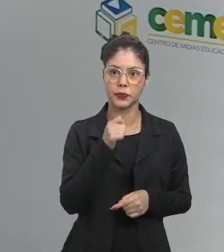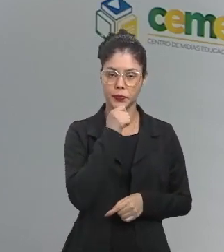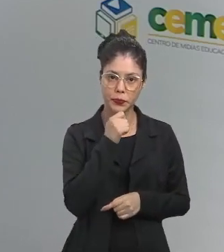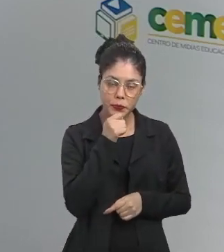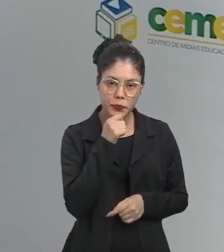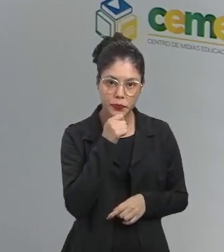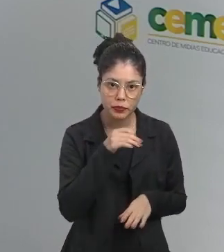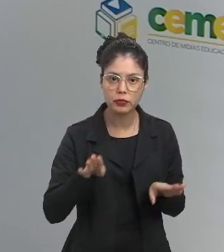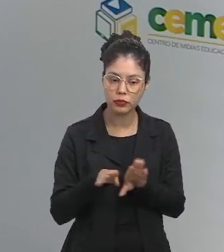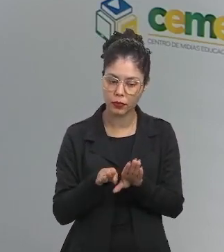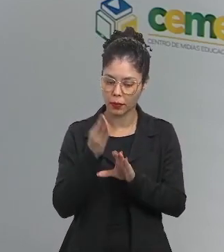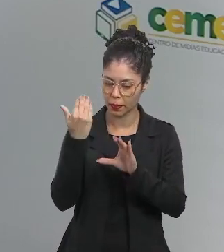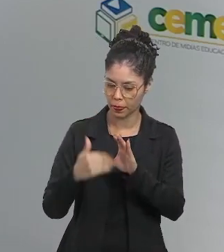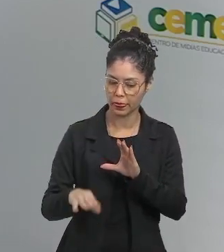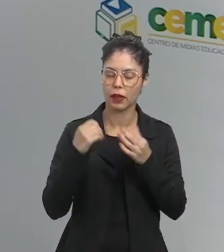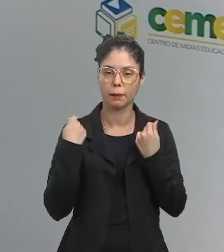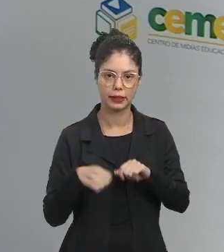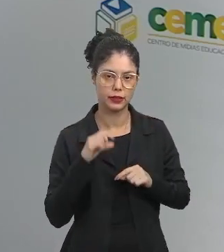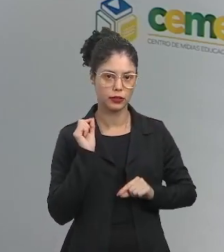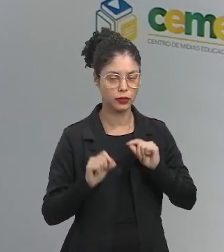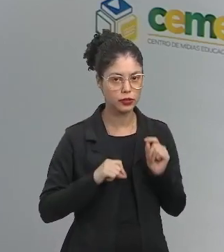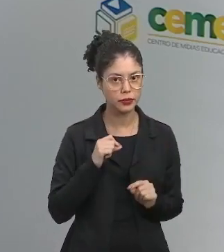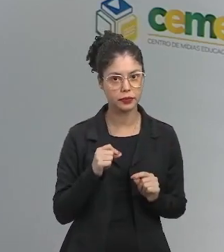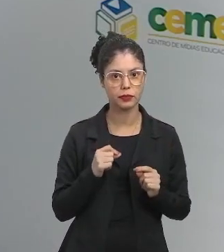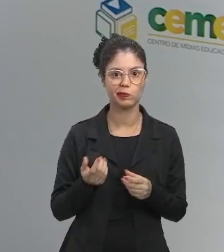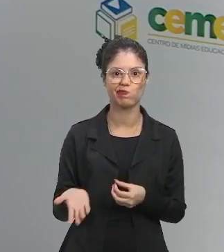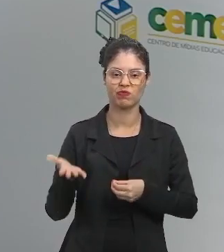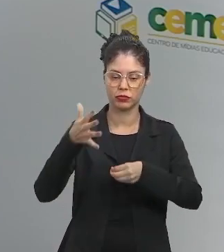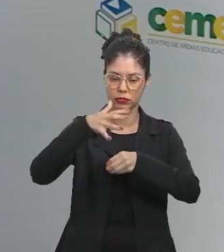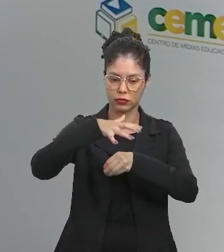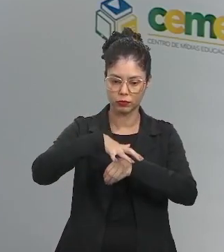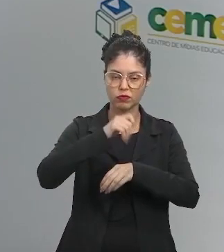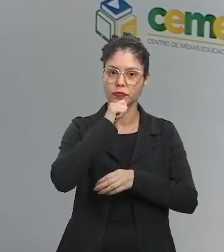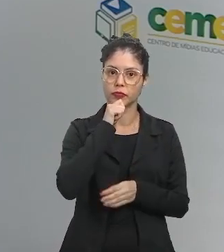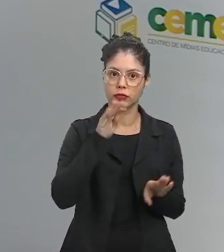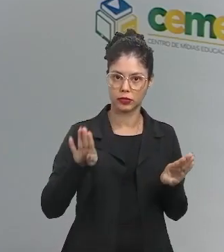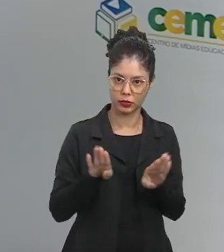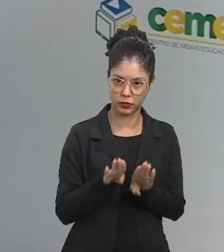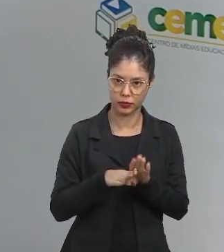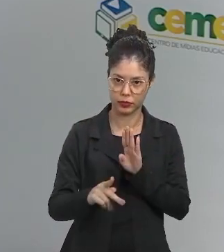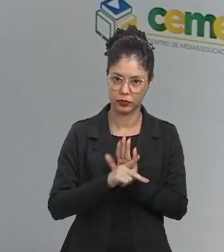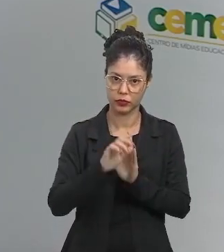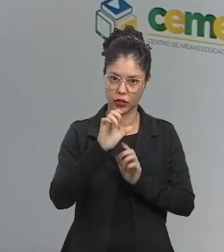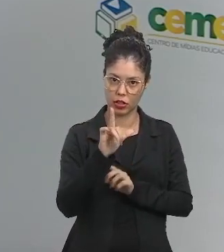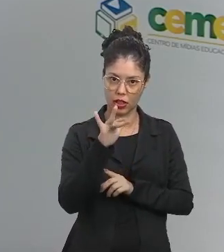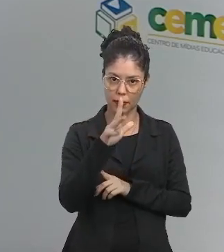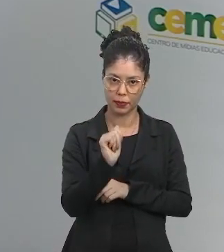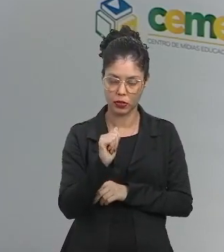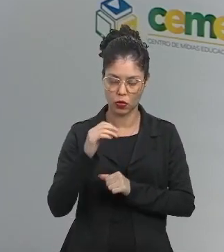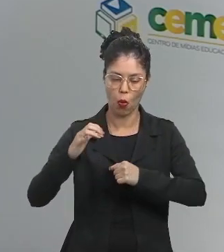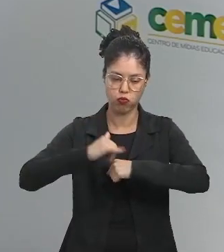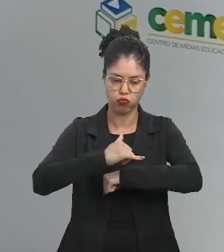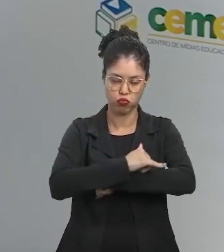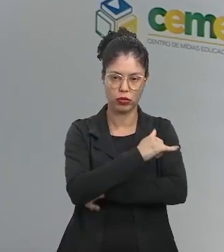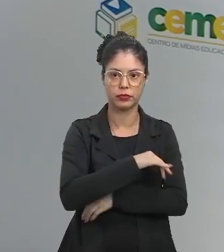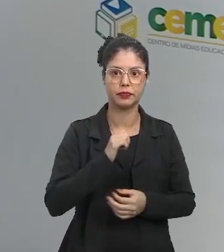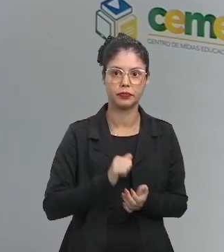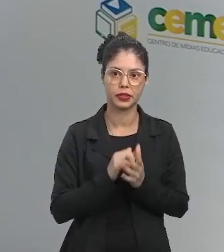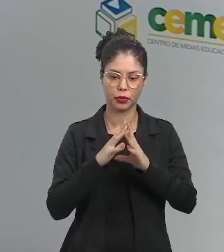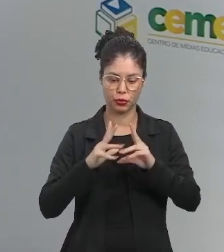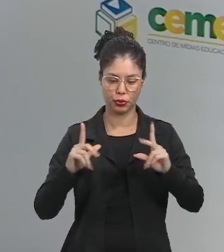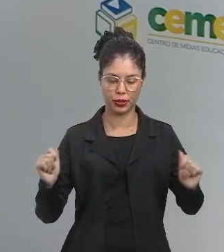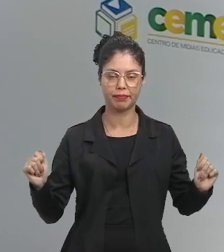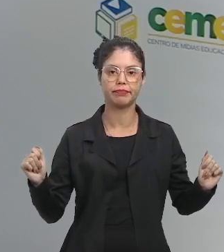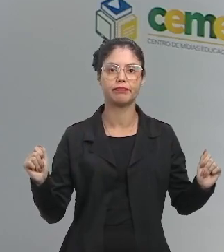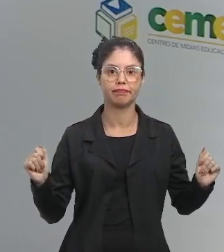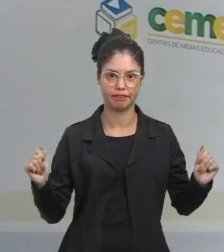instável, o RNA mensageiro deve ser recoberto por uma capa de lipídios, que evita a sua